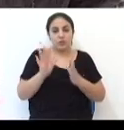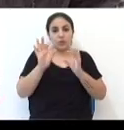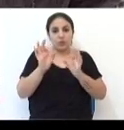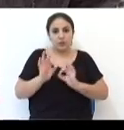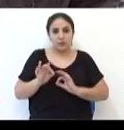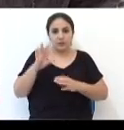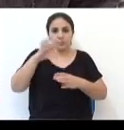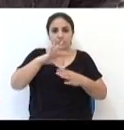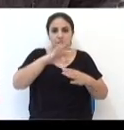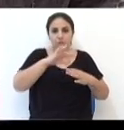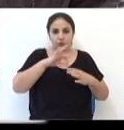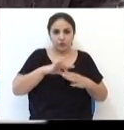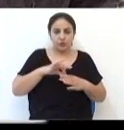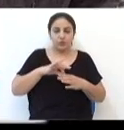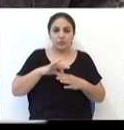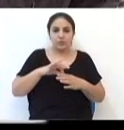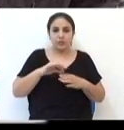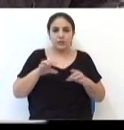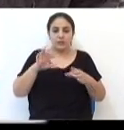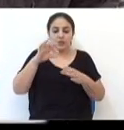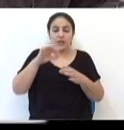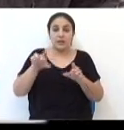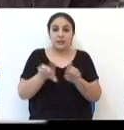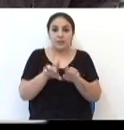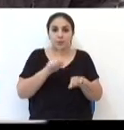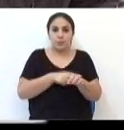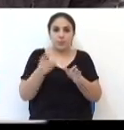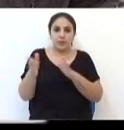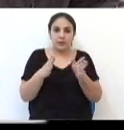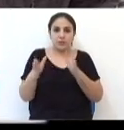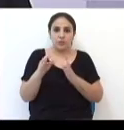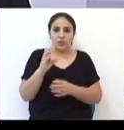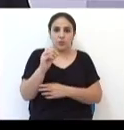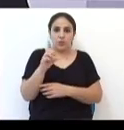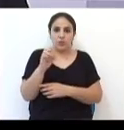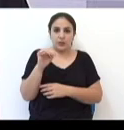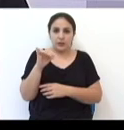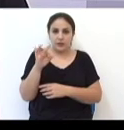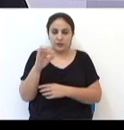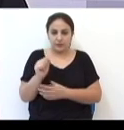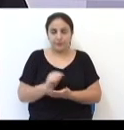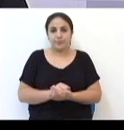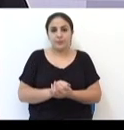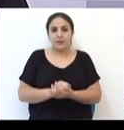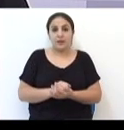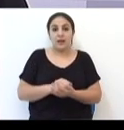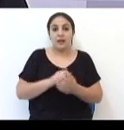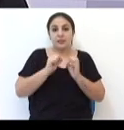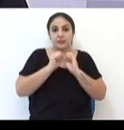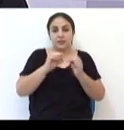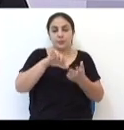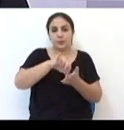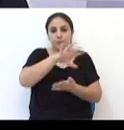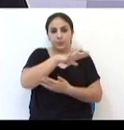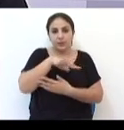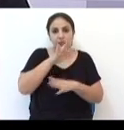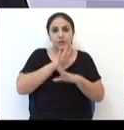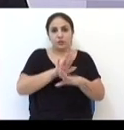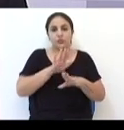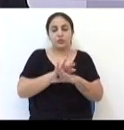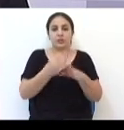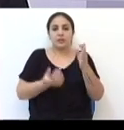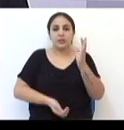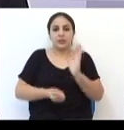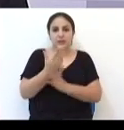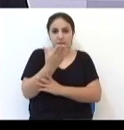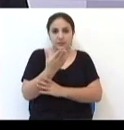vai organizar o plantio das mudas e o período da colheita. Criar e a Secretaria de Meio Ambiente auxiliar na criação